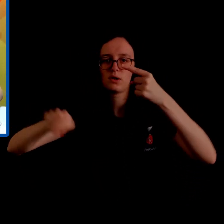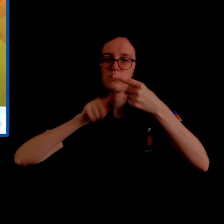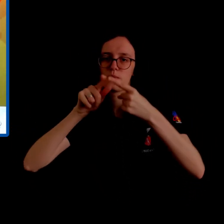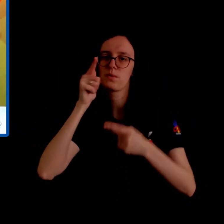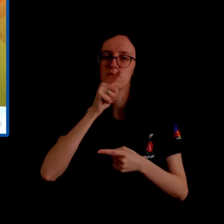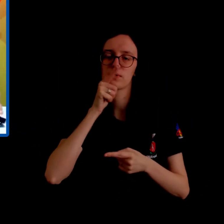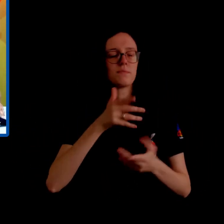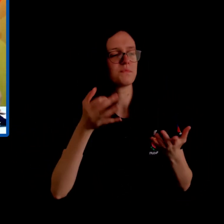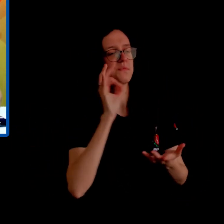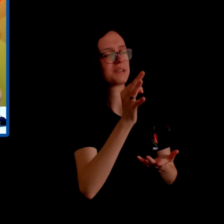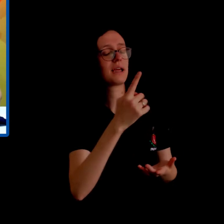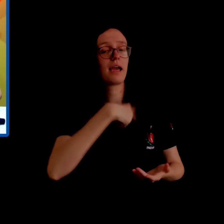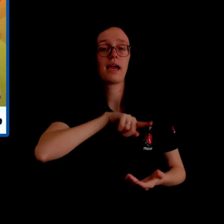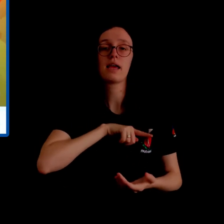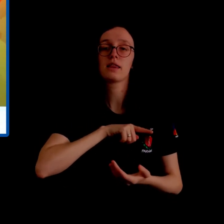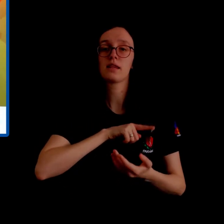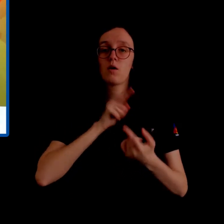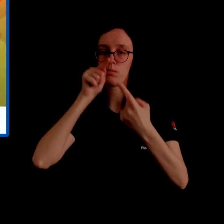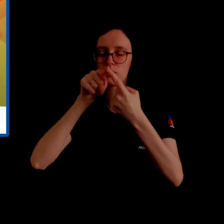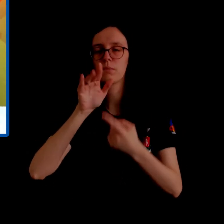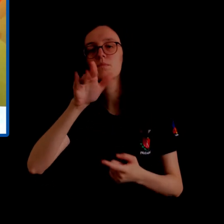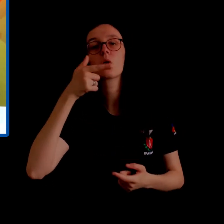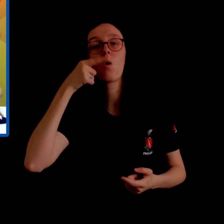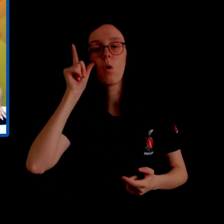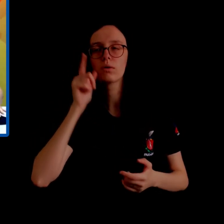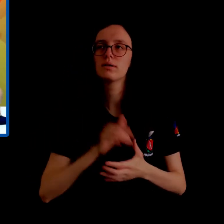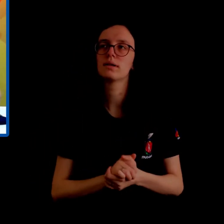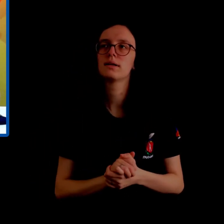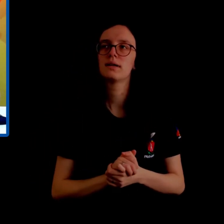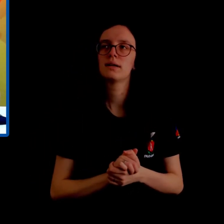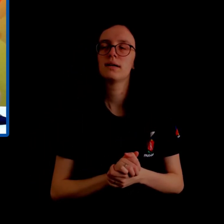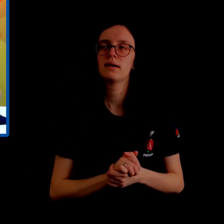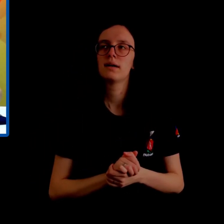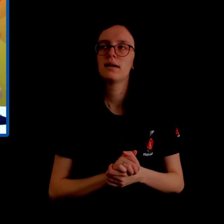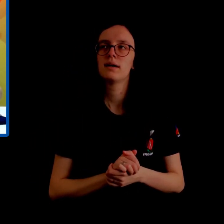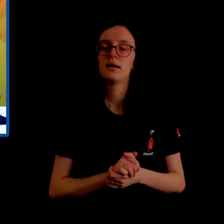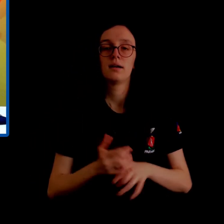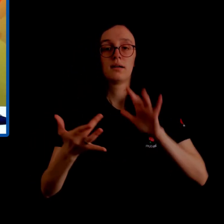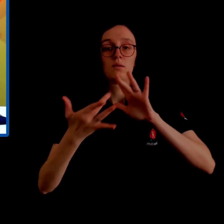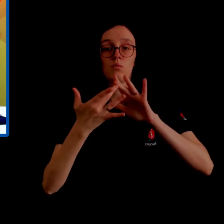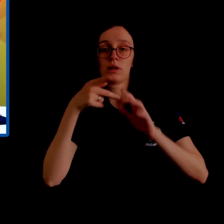Exatamente. Esse é o nosso propósito. Ontem, entrou em contato uma professora comigo,